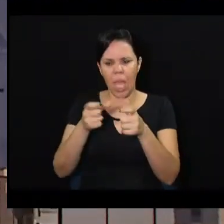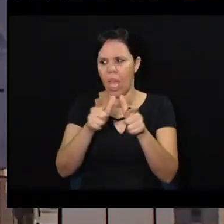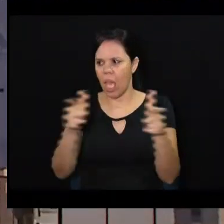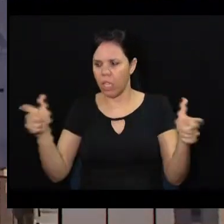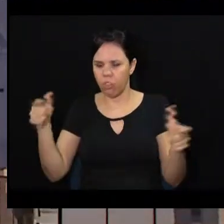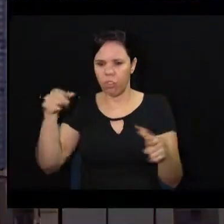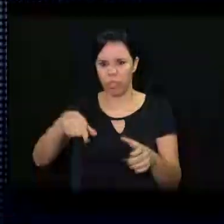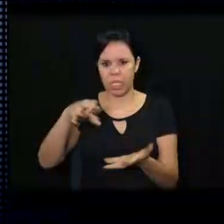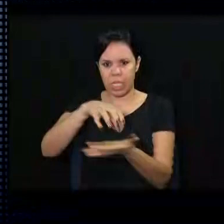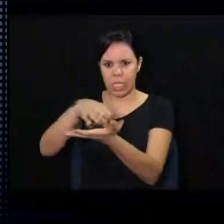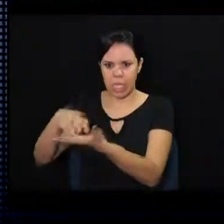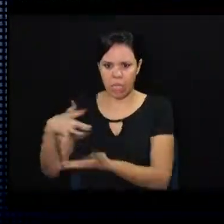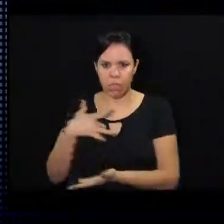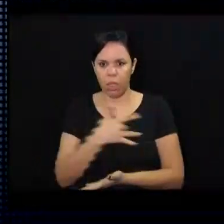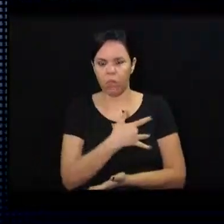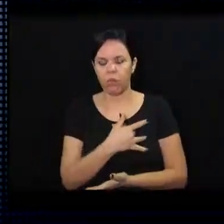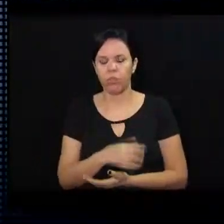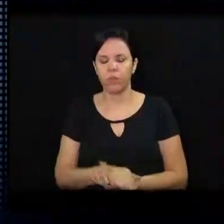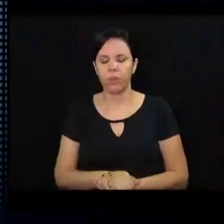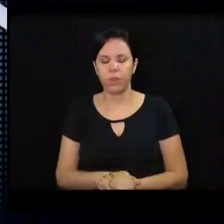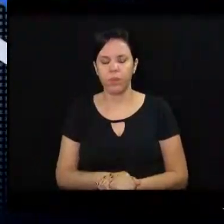da cidade.